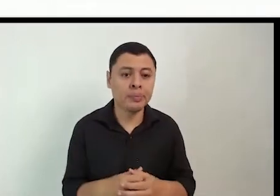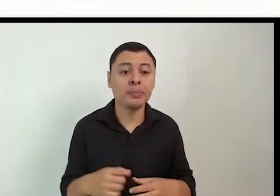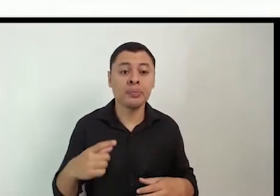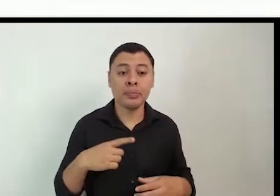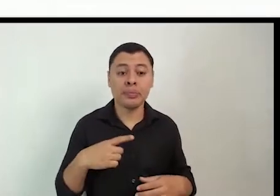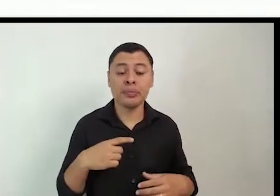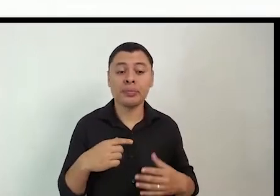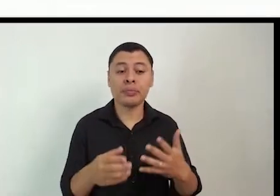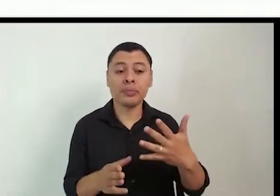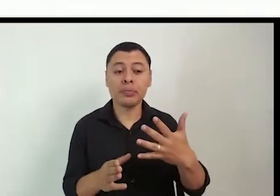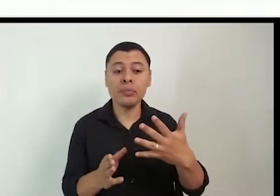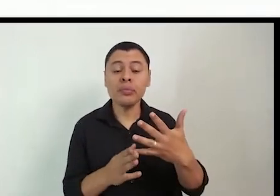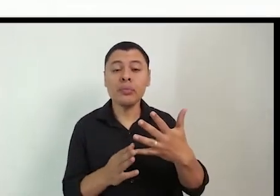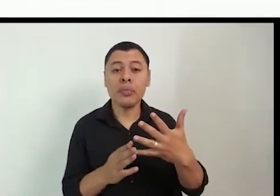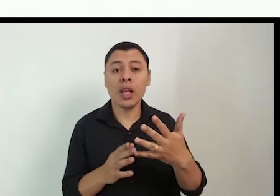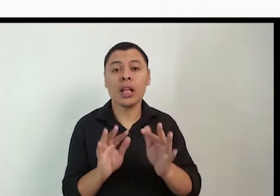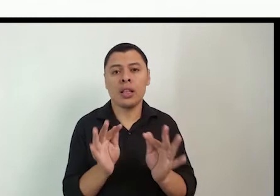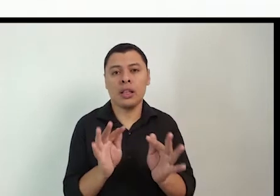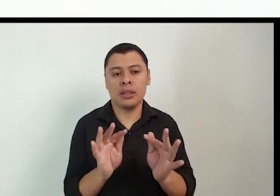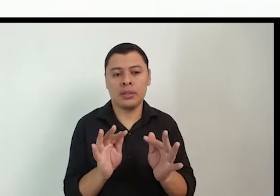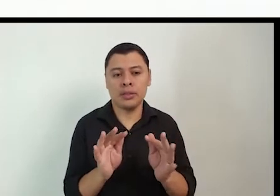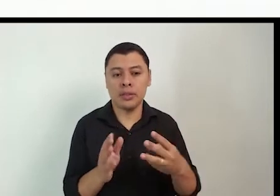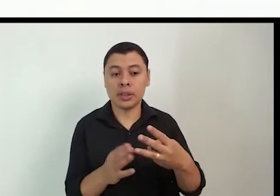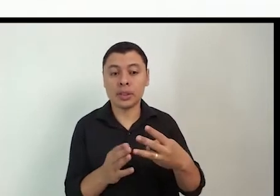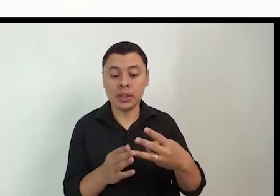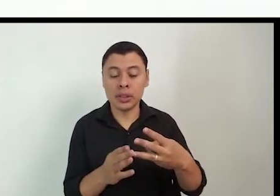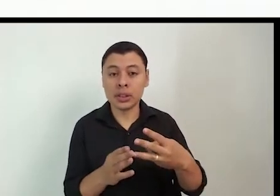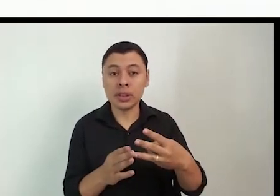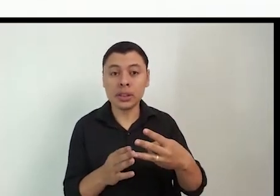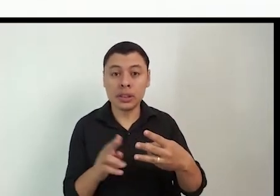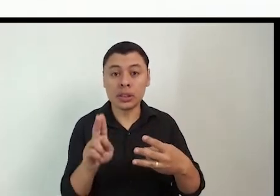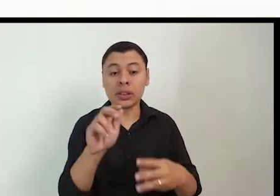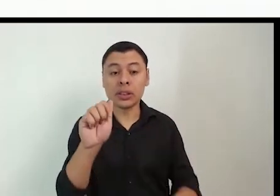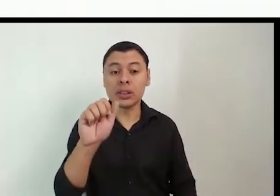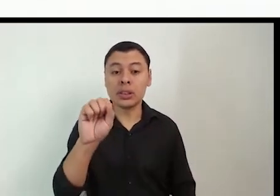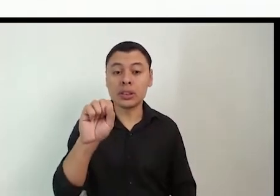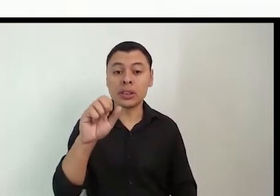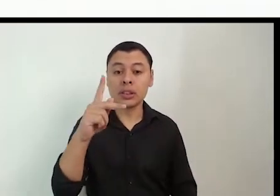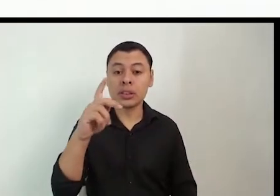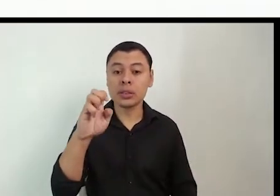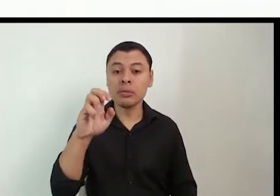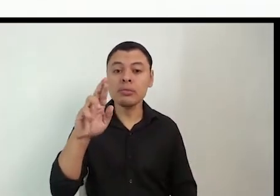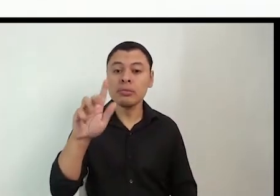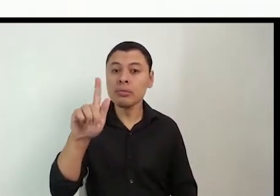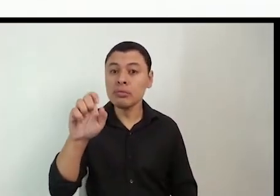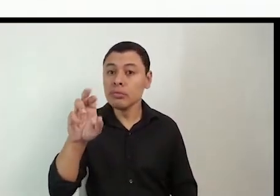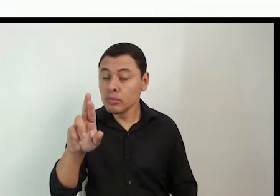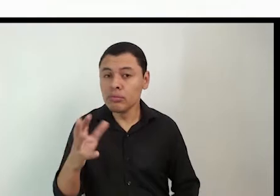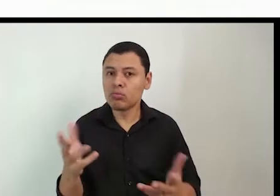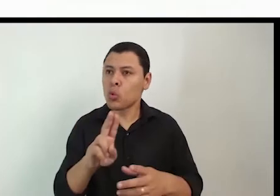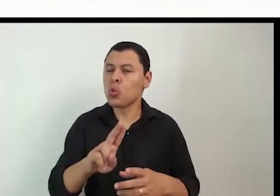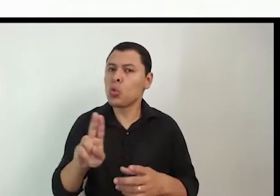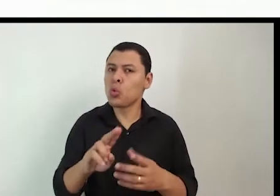ele é muito referenciado como síndrome de Asperger, que hoje em dia já não é um termo muito utilizado, né? E as pessoas